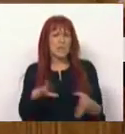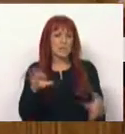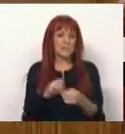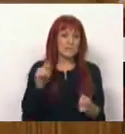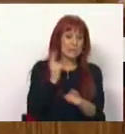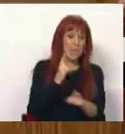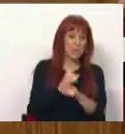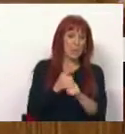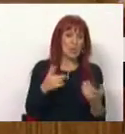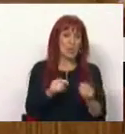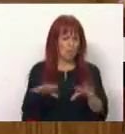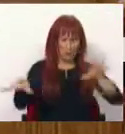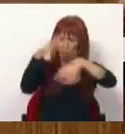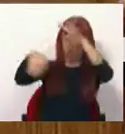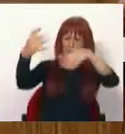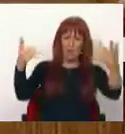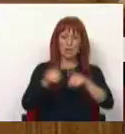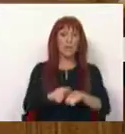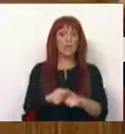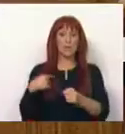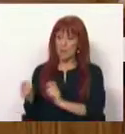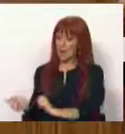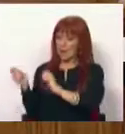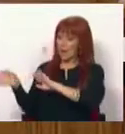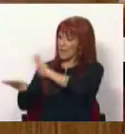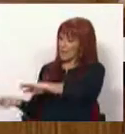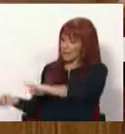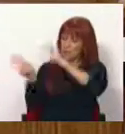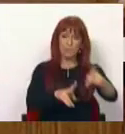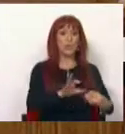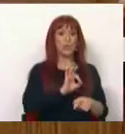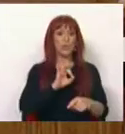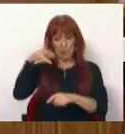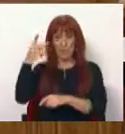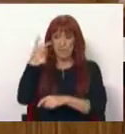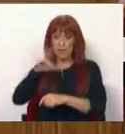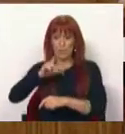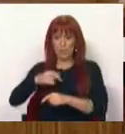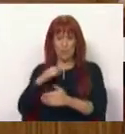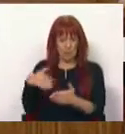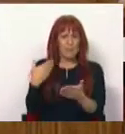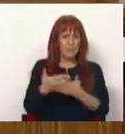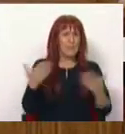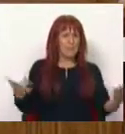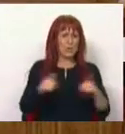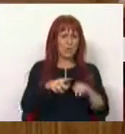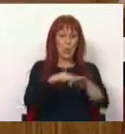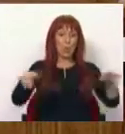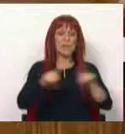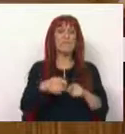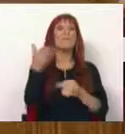no sítio a desarrumação que a passagem da direita pelos destinos do país acabou por provocar ao